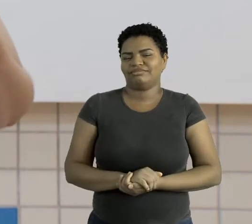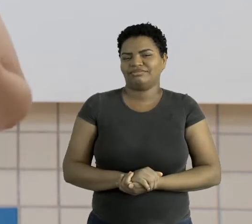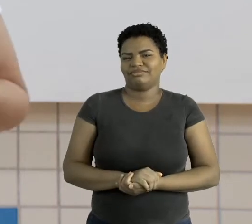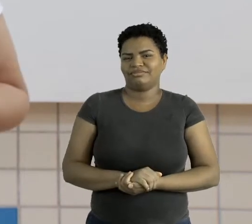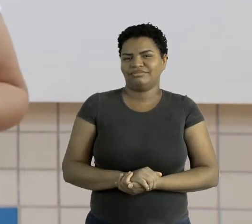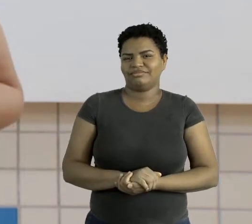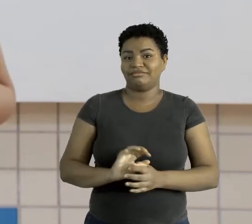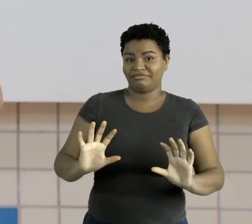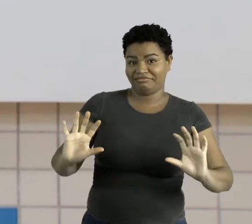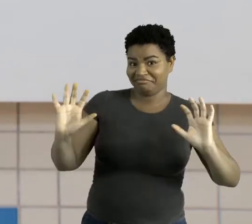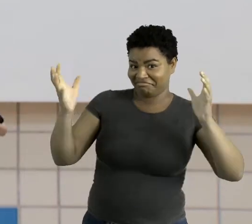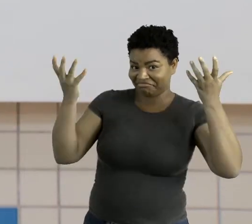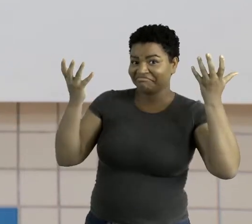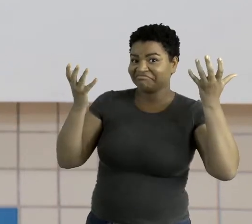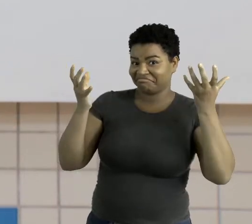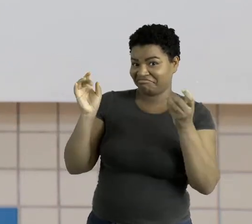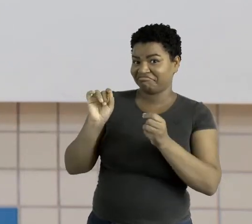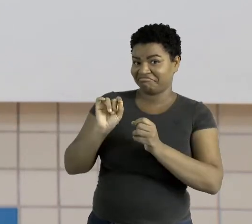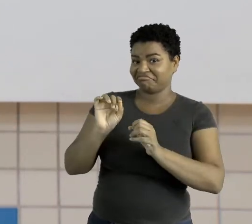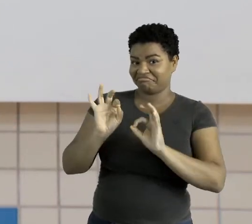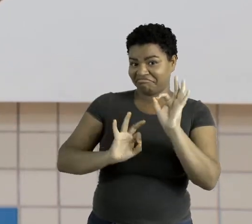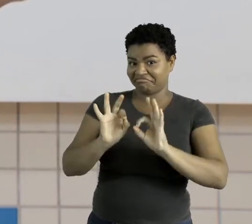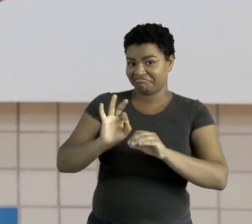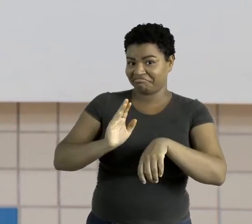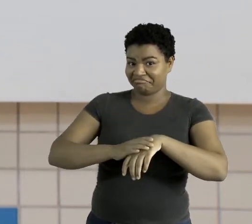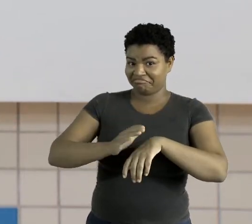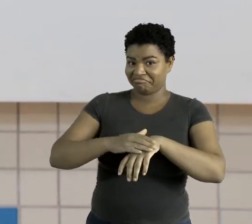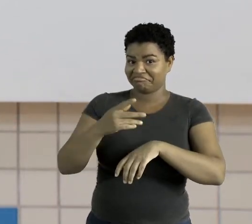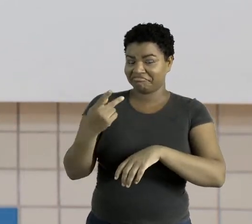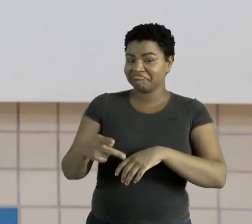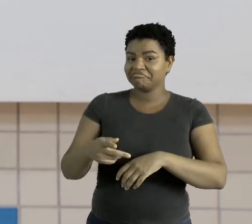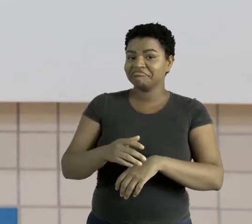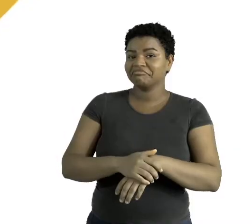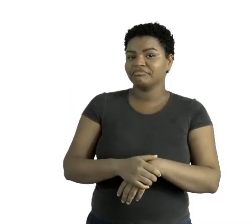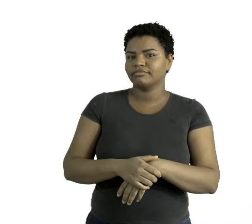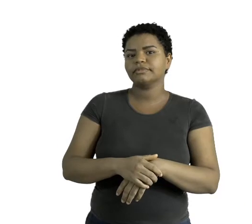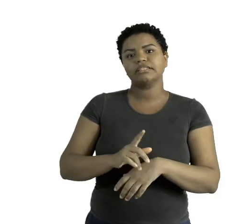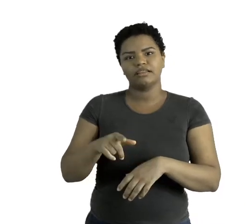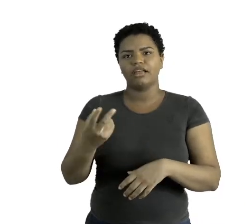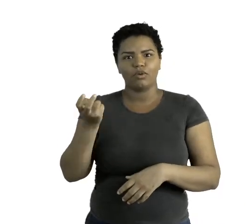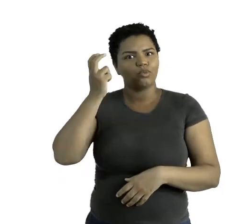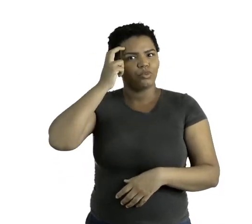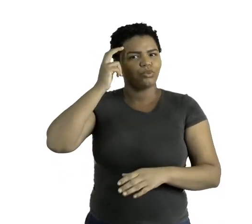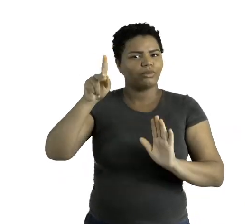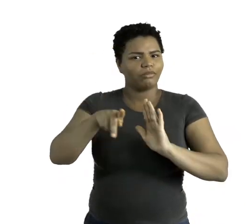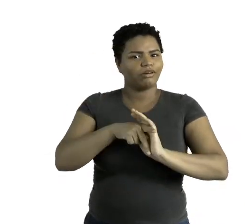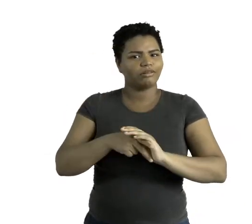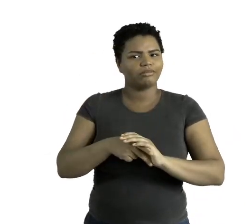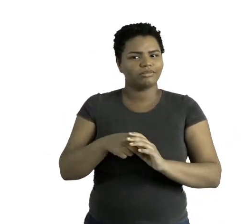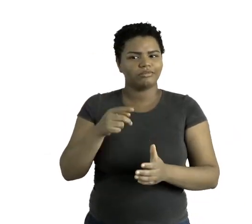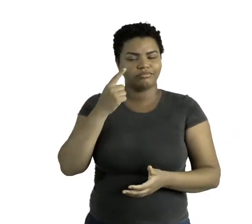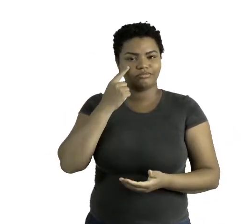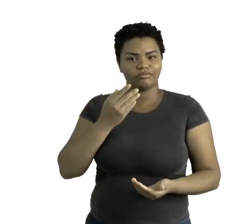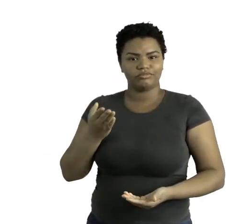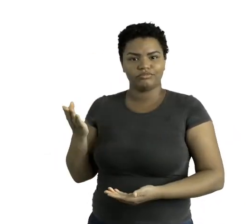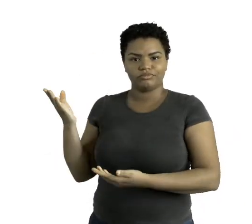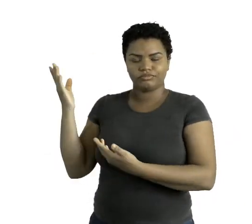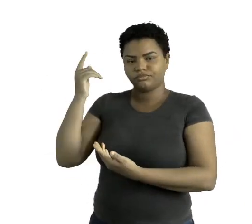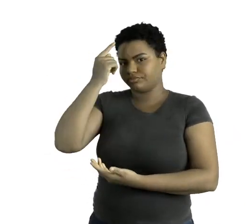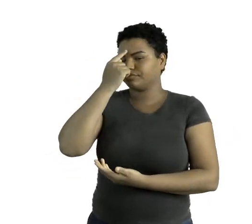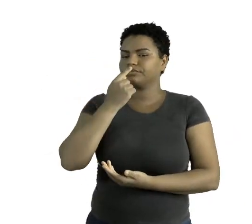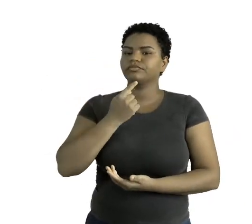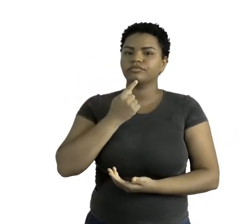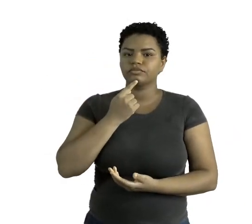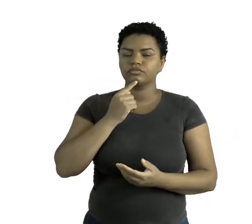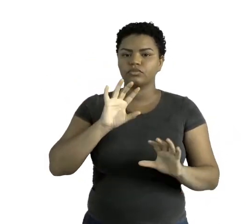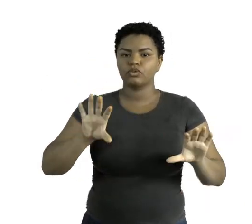as festas que eles fazem, eles trazem isso na sua cultura. Nessa imagem que a gente está vendo, que é uma comunidade quilombola